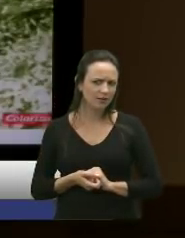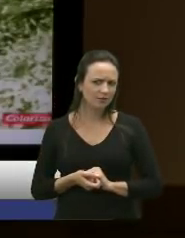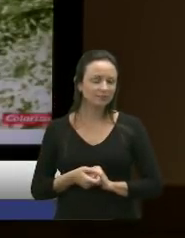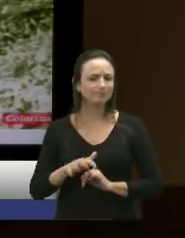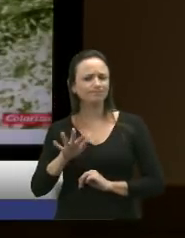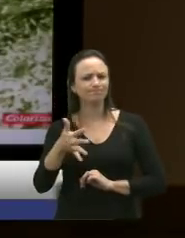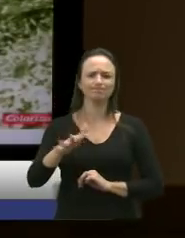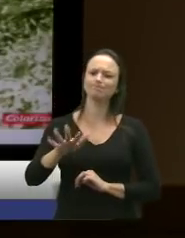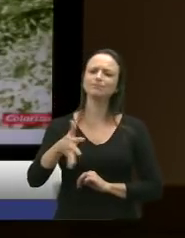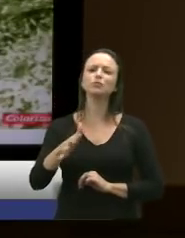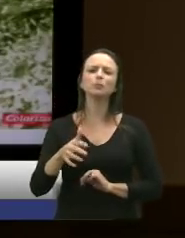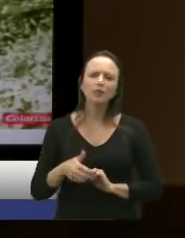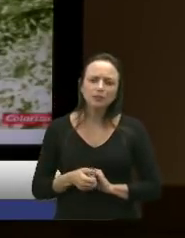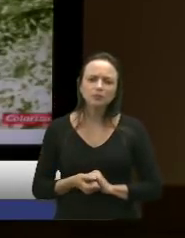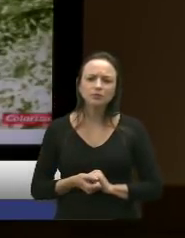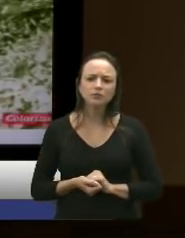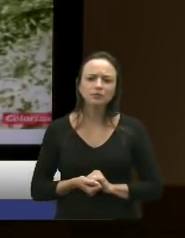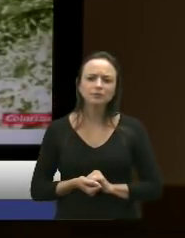Mais ou menos.